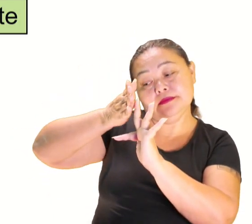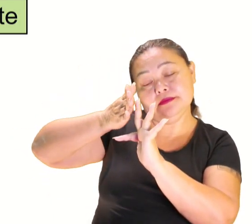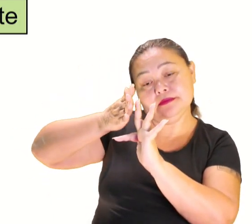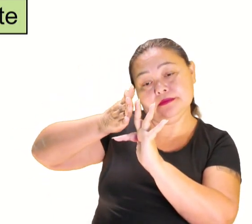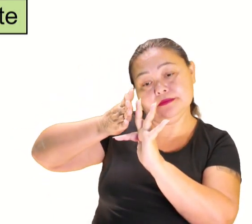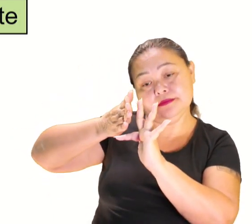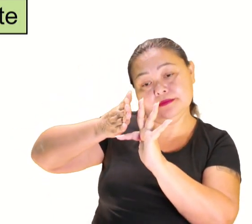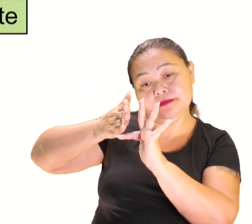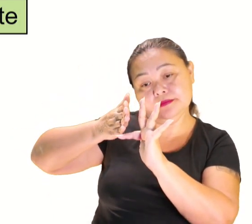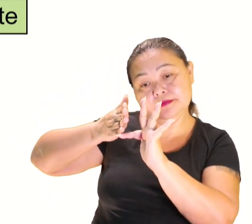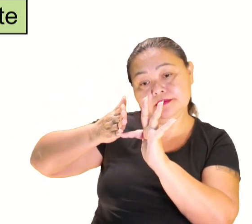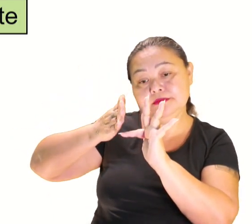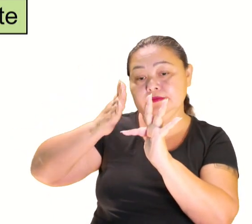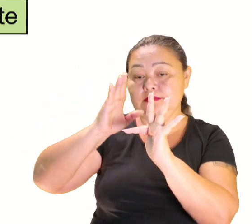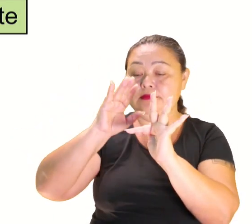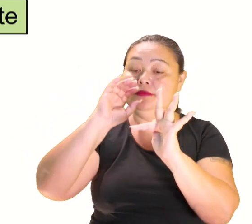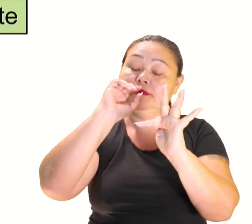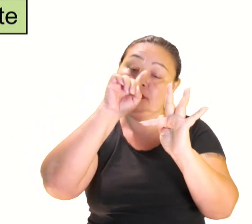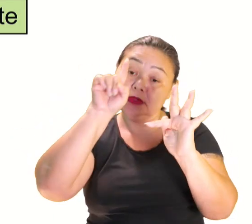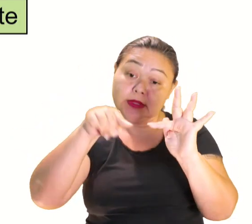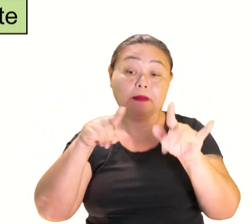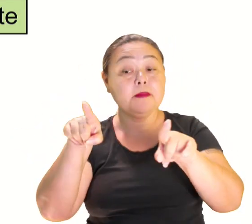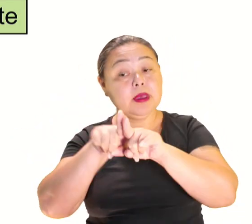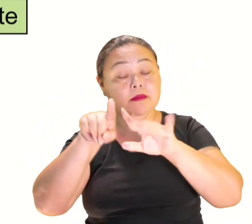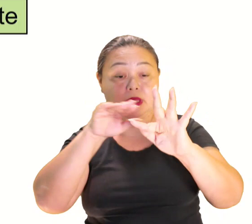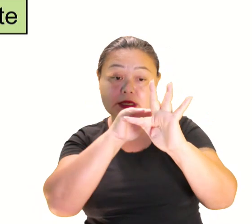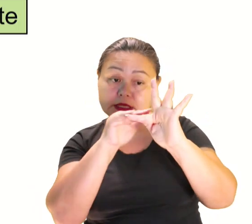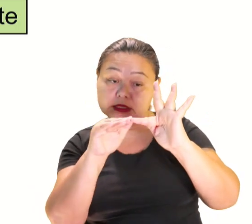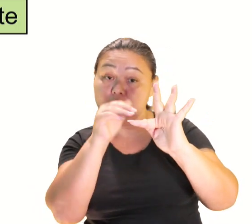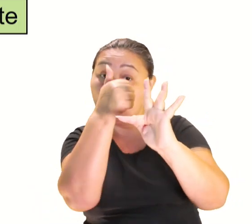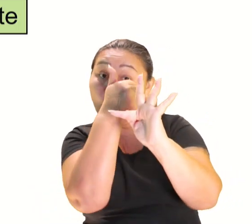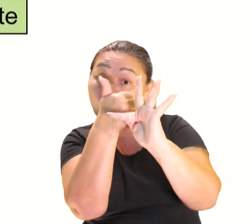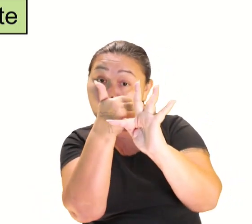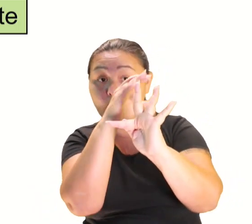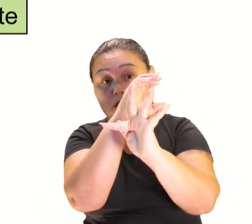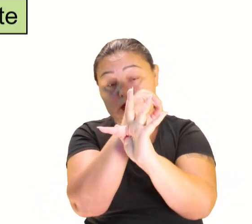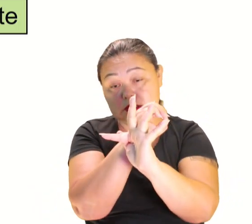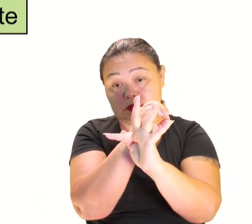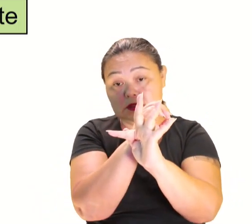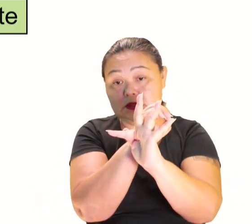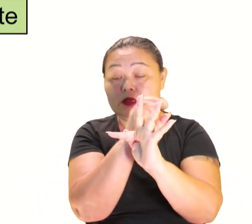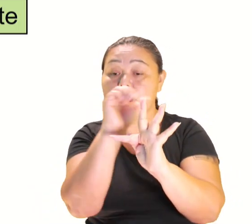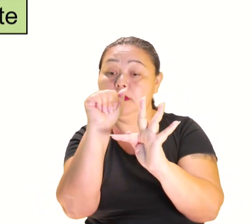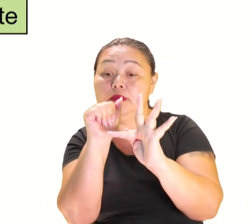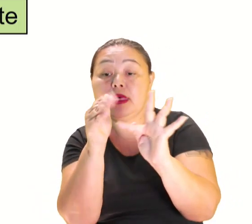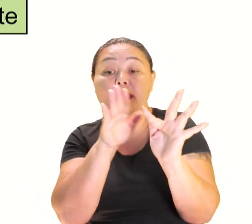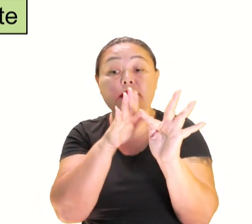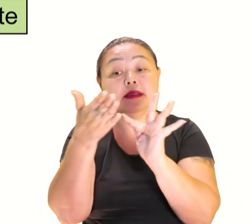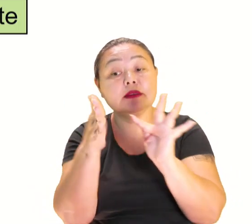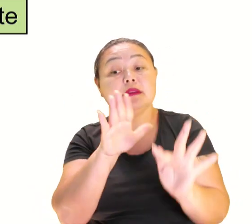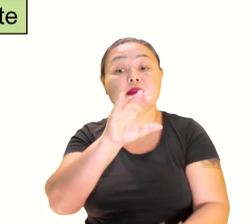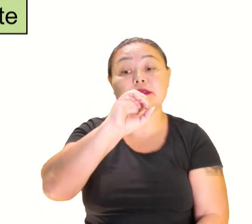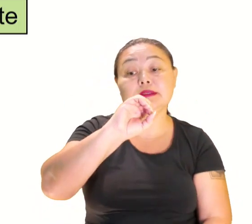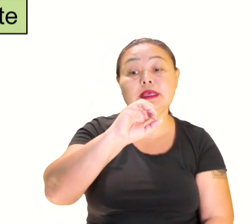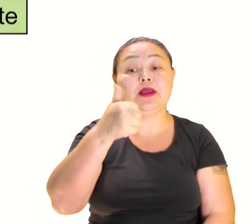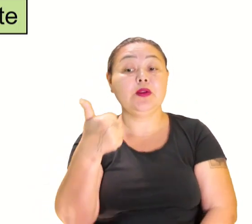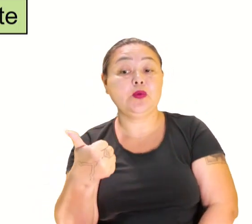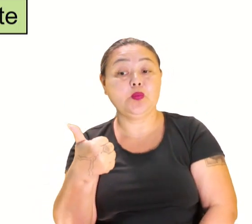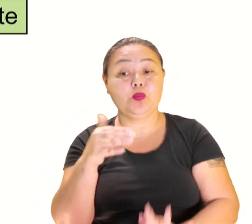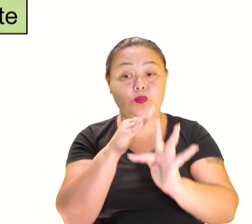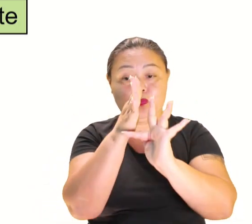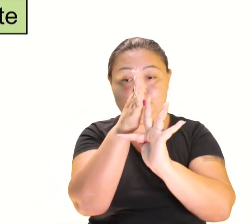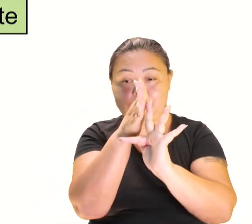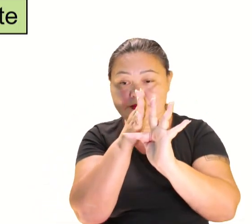Também passa no ponto 1 e 0, só que agora a nossa base está entre 0 e 1, tá? Então, muito